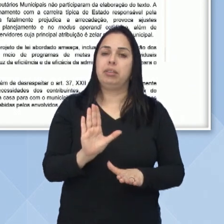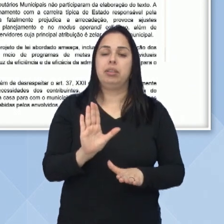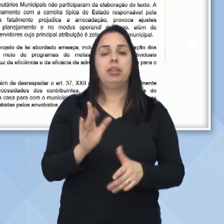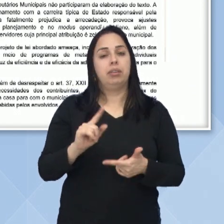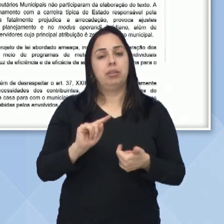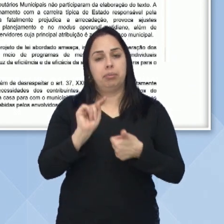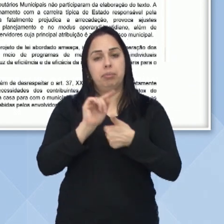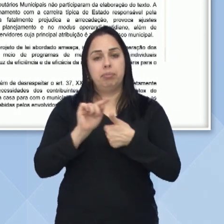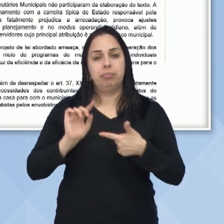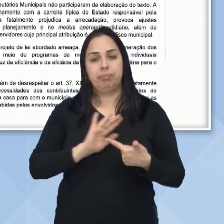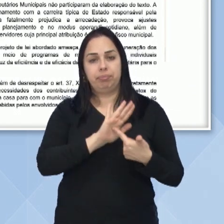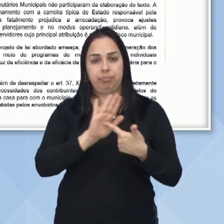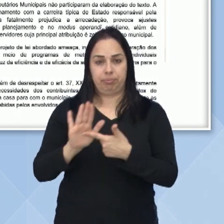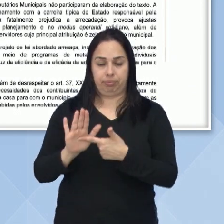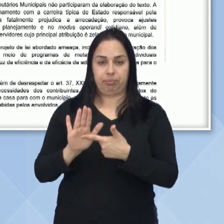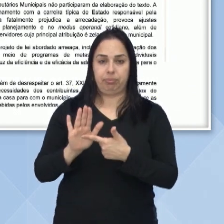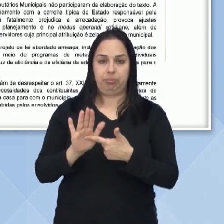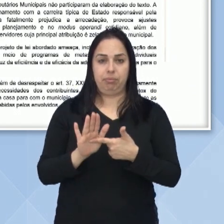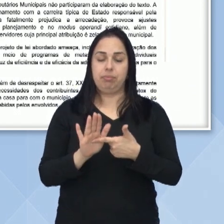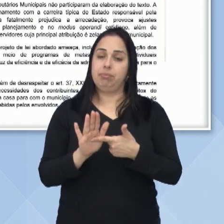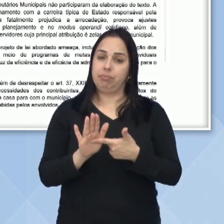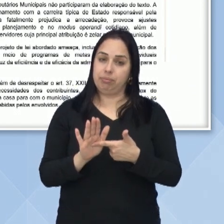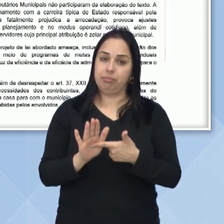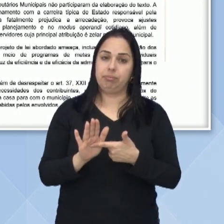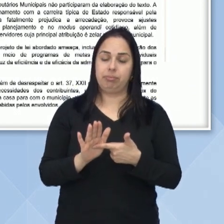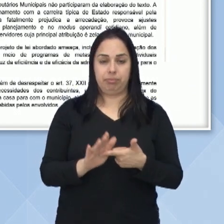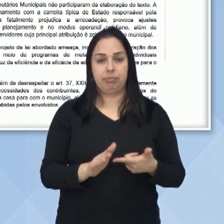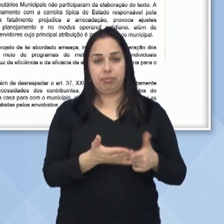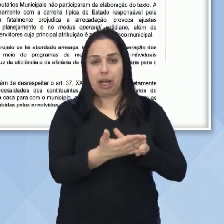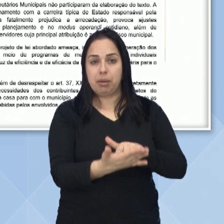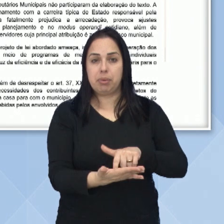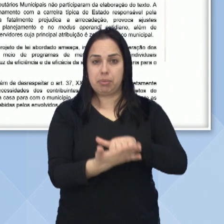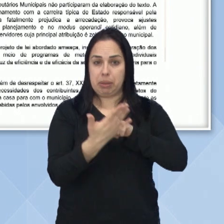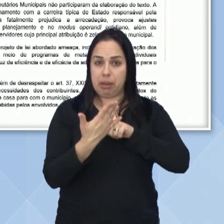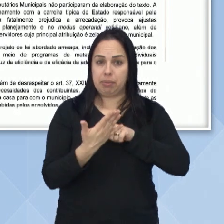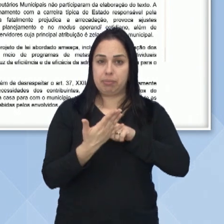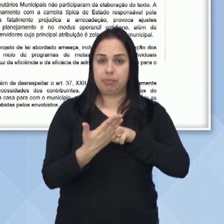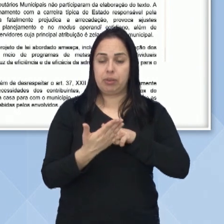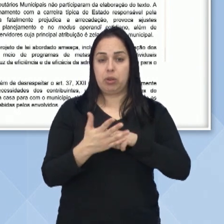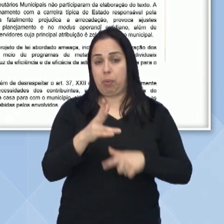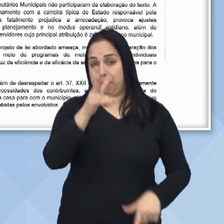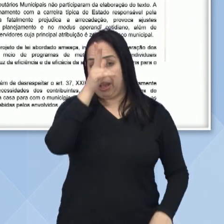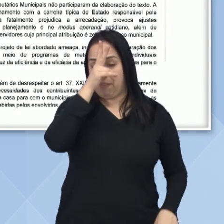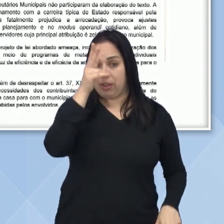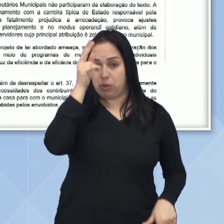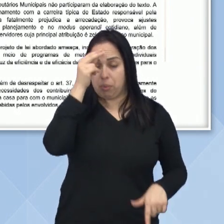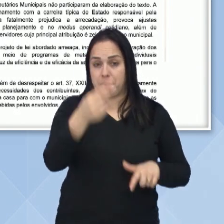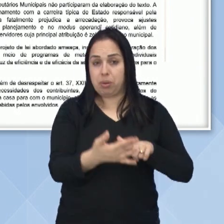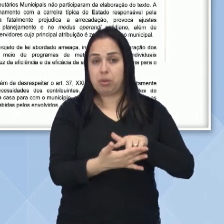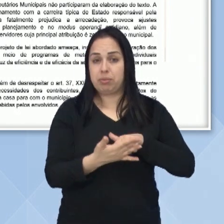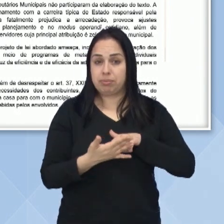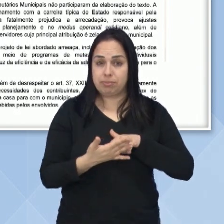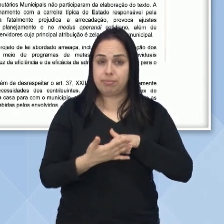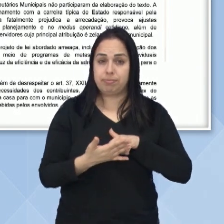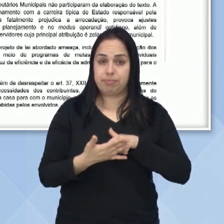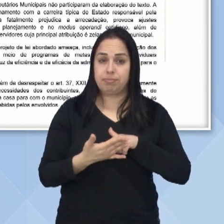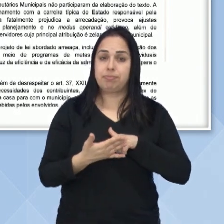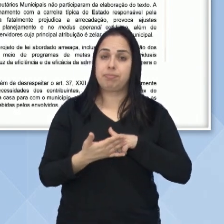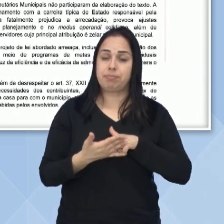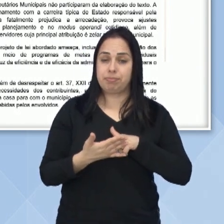expor, por meio da modificação apresentada pelo ilustre senhor prefeito, vê-se que